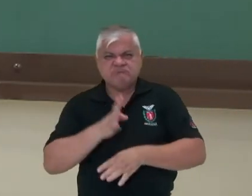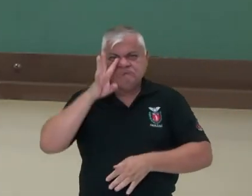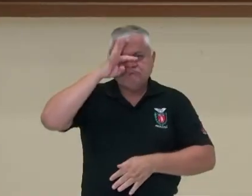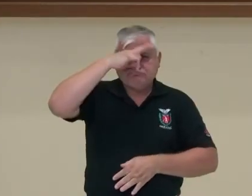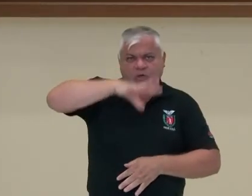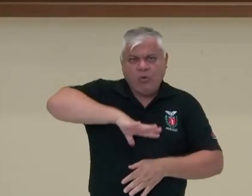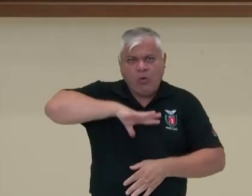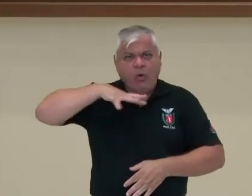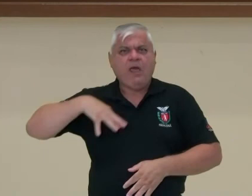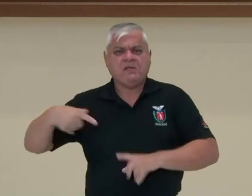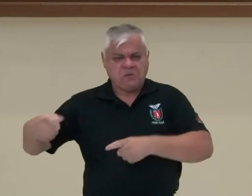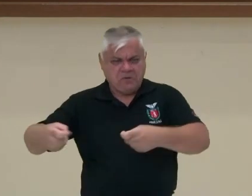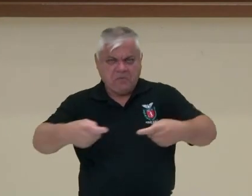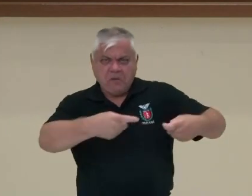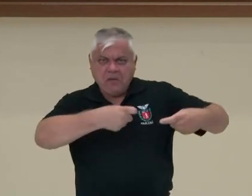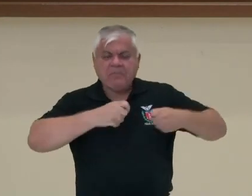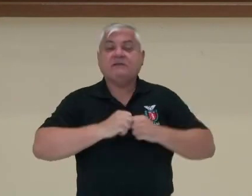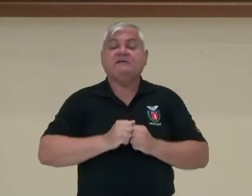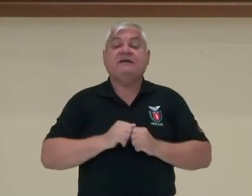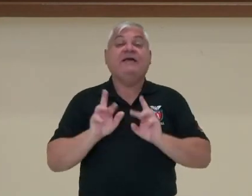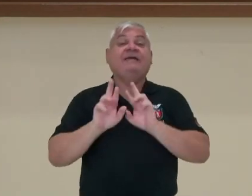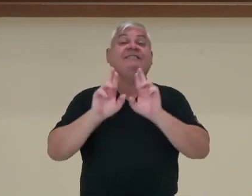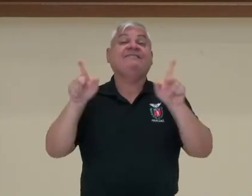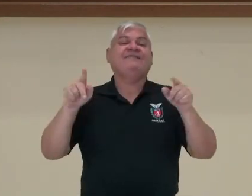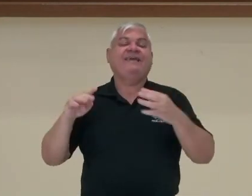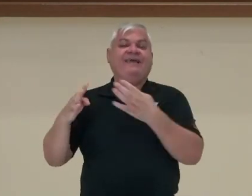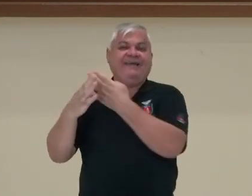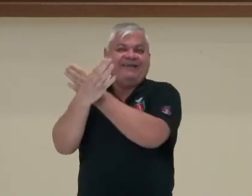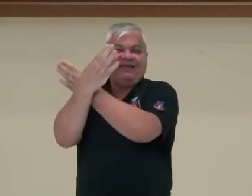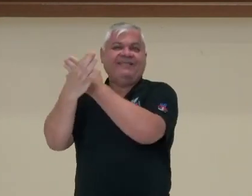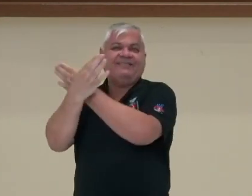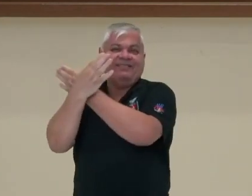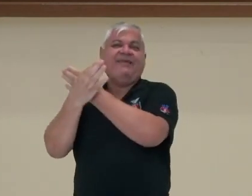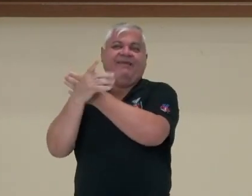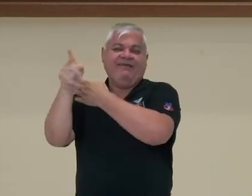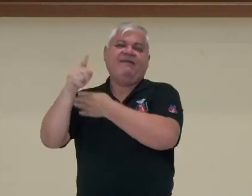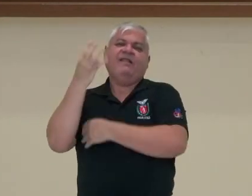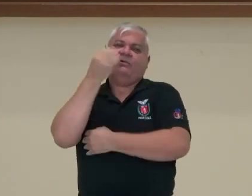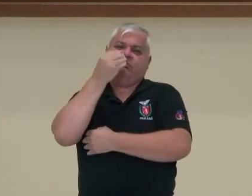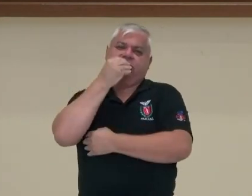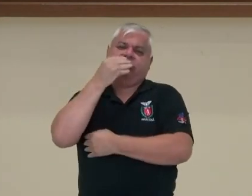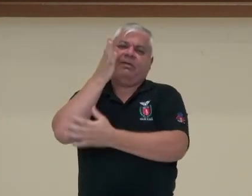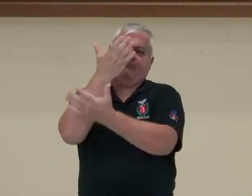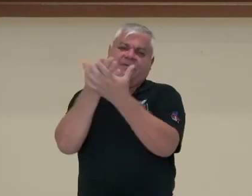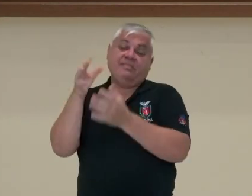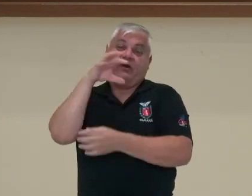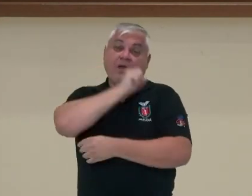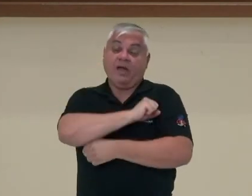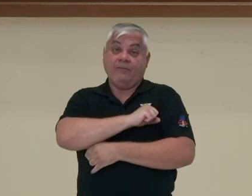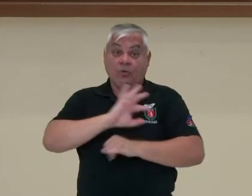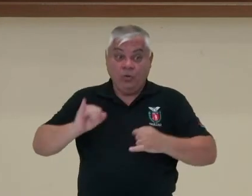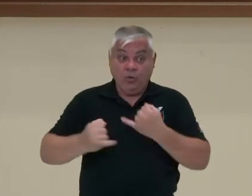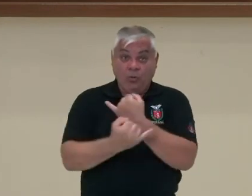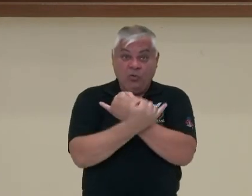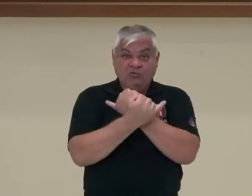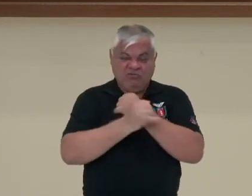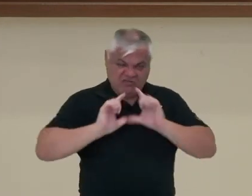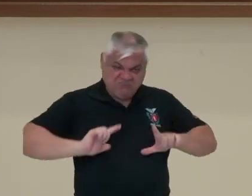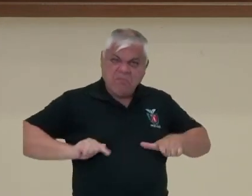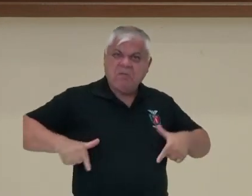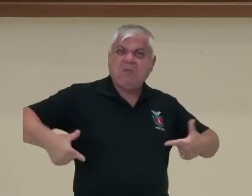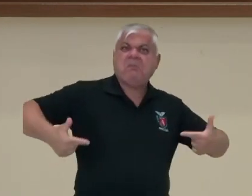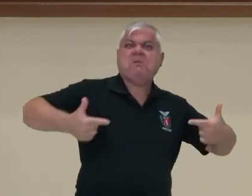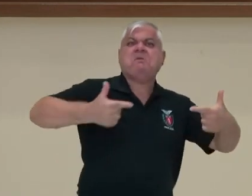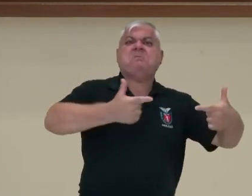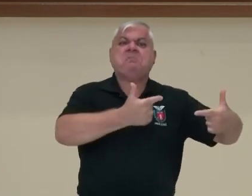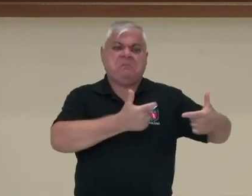nativos. Diferente dos astecas, os incas resistiram mais à dominação espanhola. E talvez